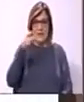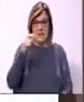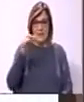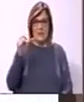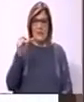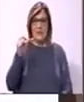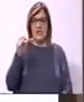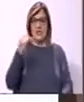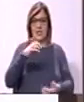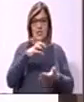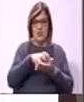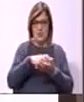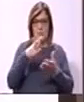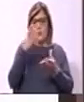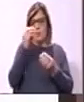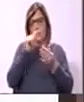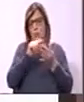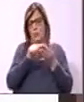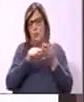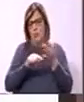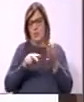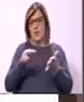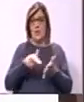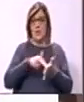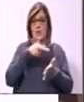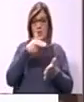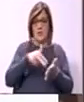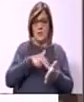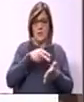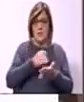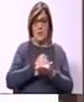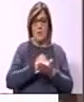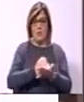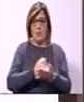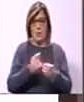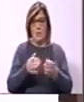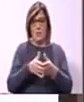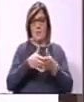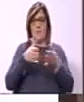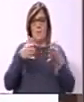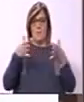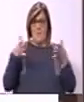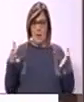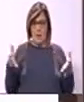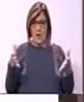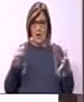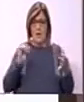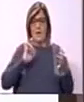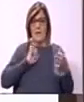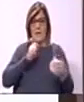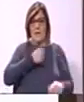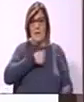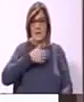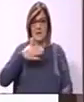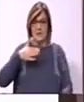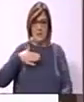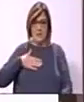instituições, em muitos casos, esperariam um apoio maior do domínio